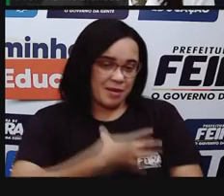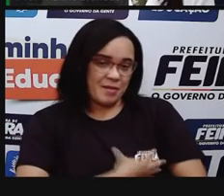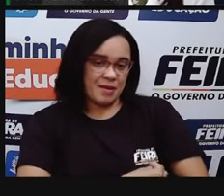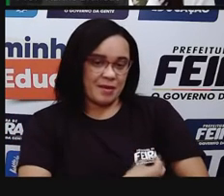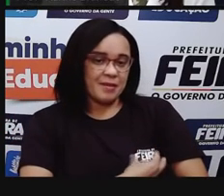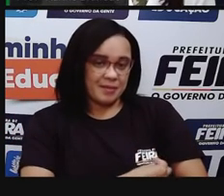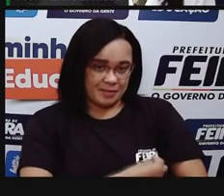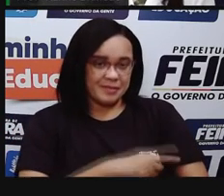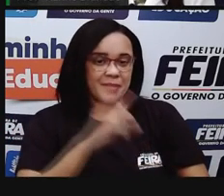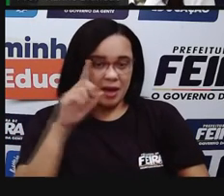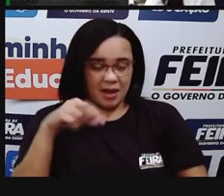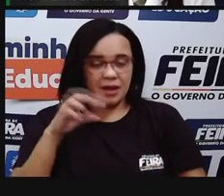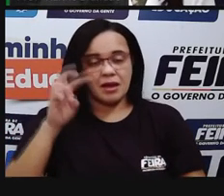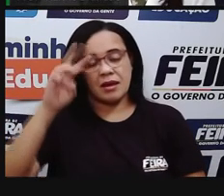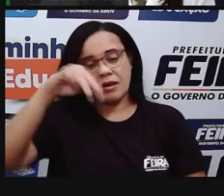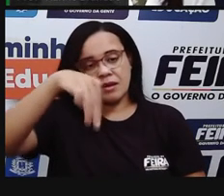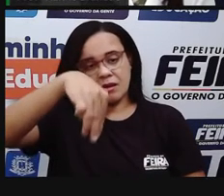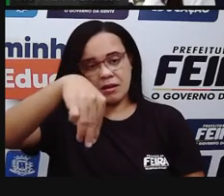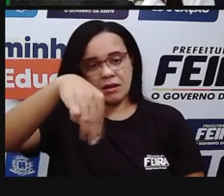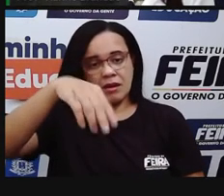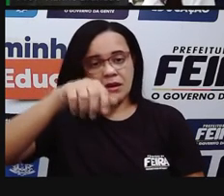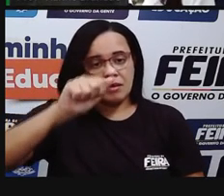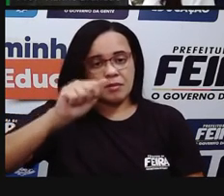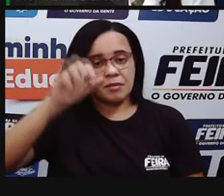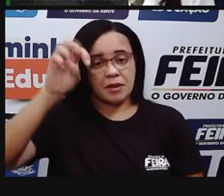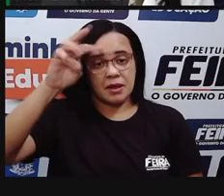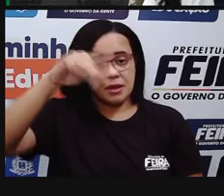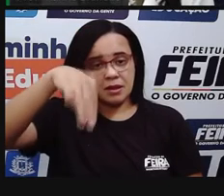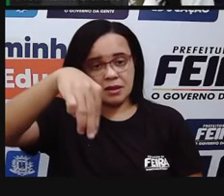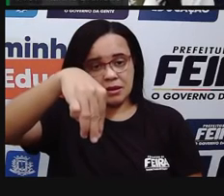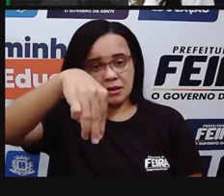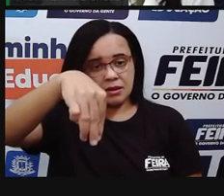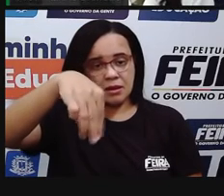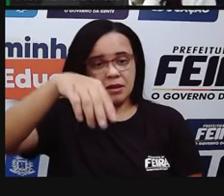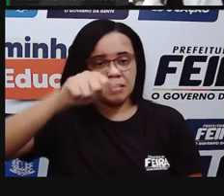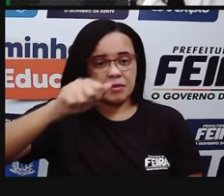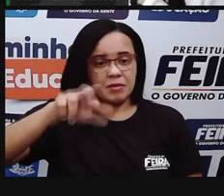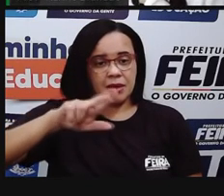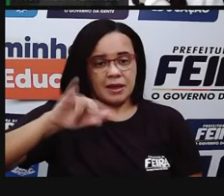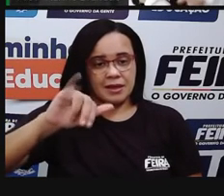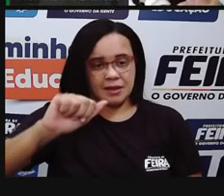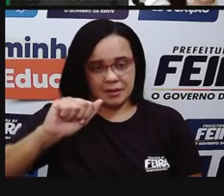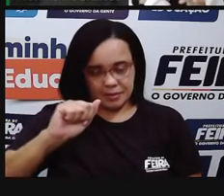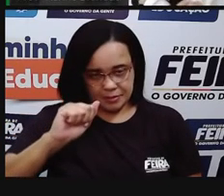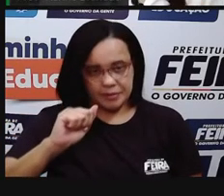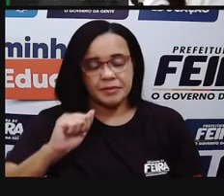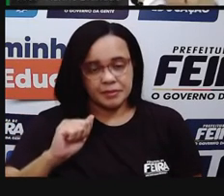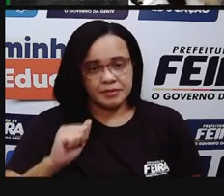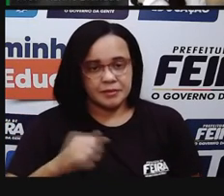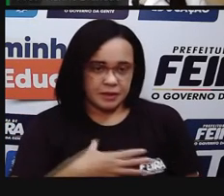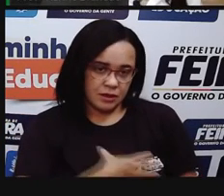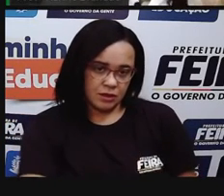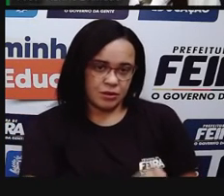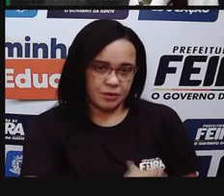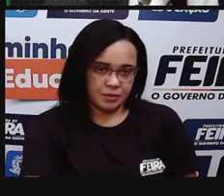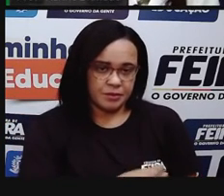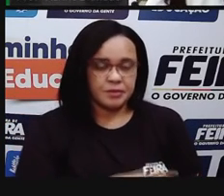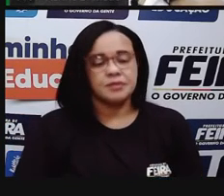Mamália, lembro de quê? De amamentação, de mamíferos, tá? Além de sermos, né,